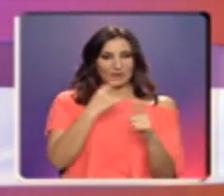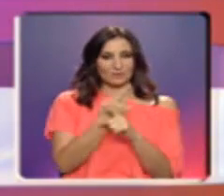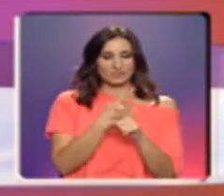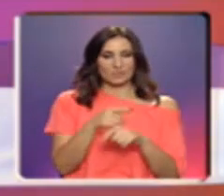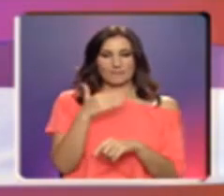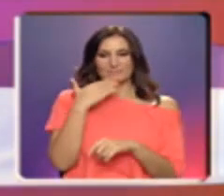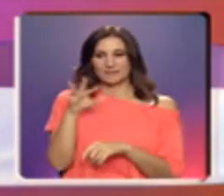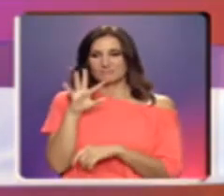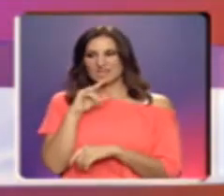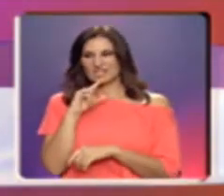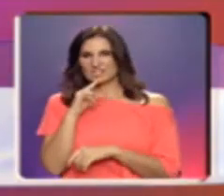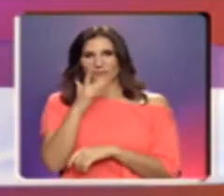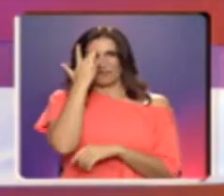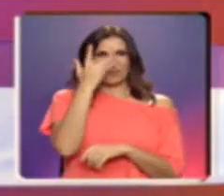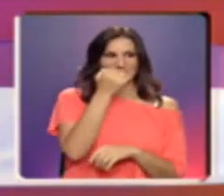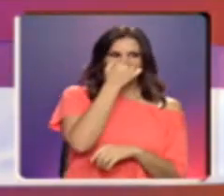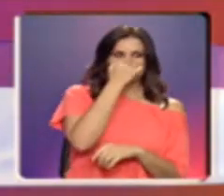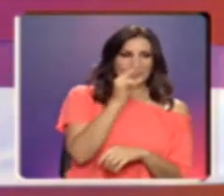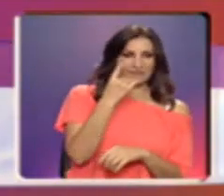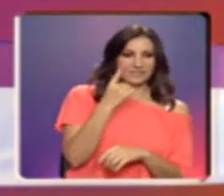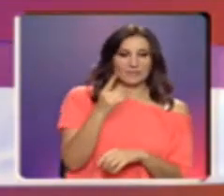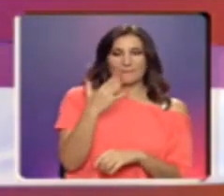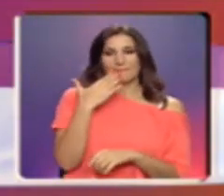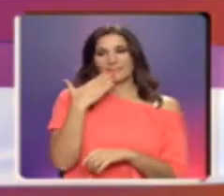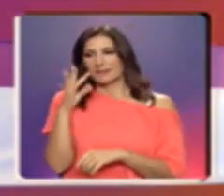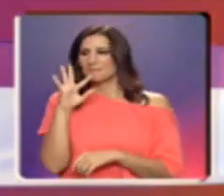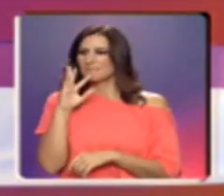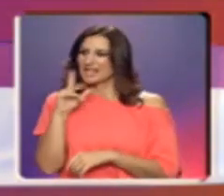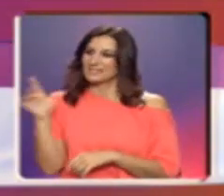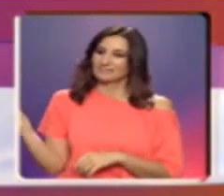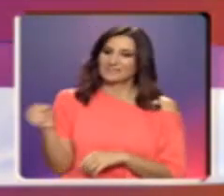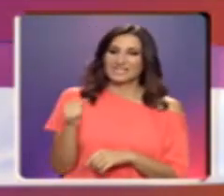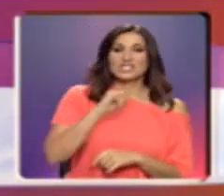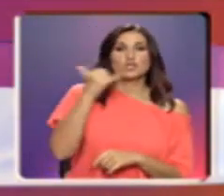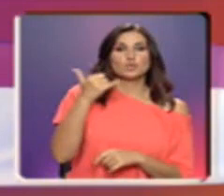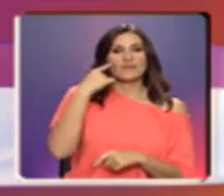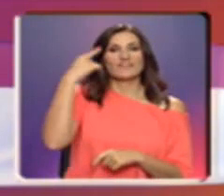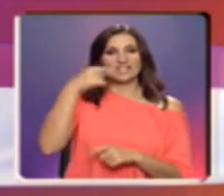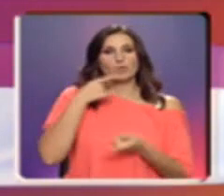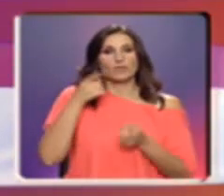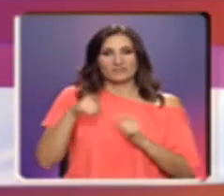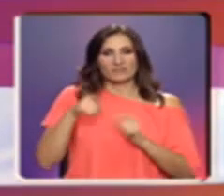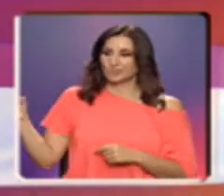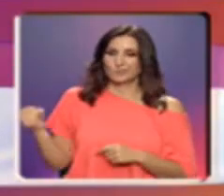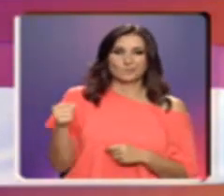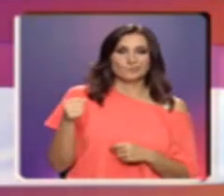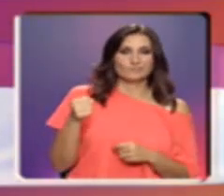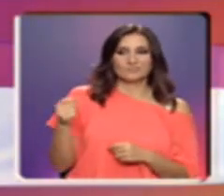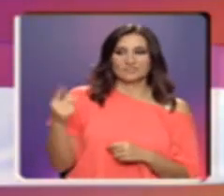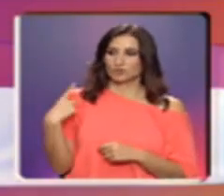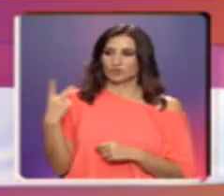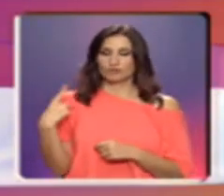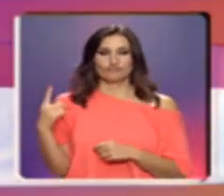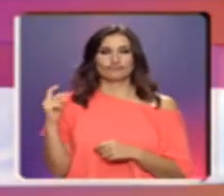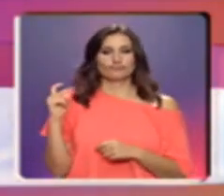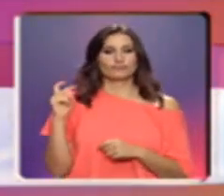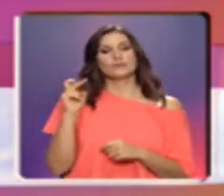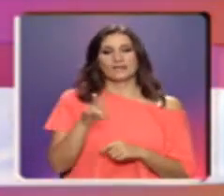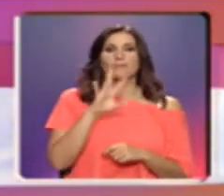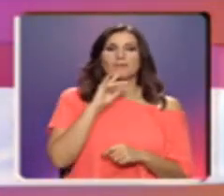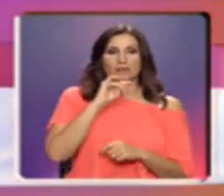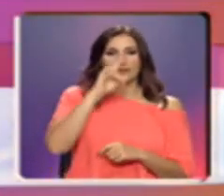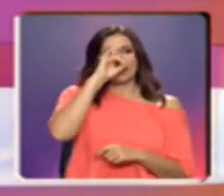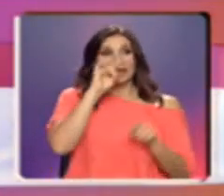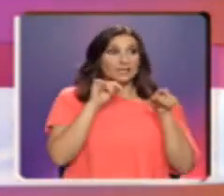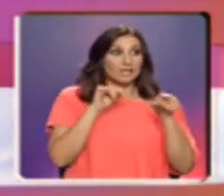minha mãe. E foi muito engraçado pegar na minha mãe numa segunda viagem feita lá, onde fomos diretamente e a minha mãe se ia